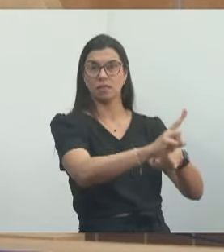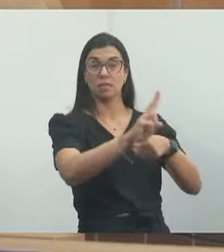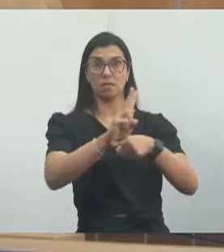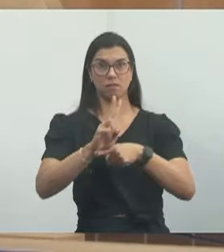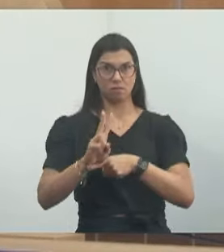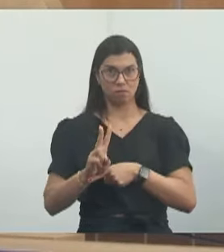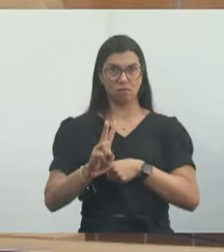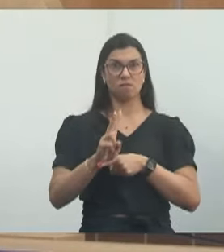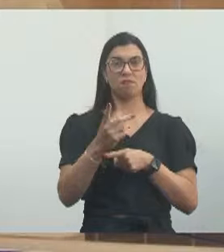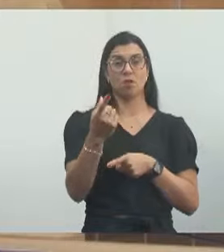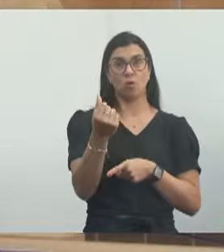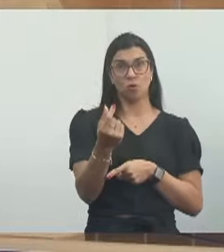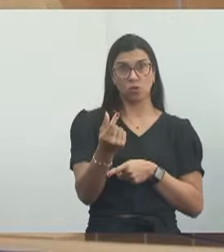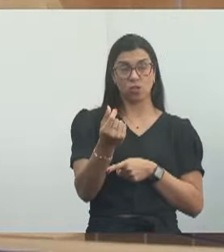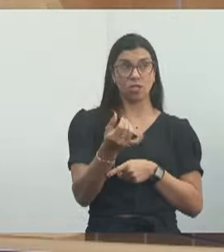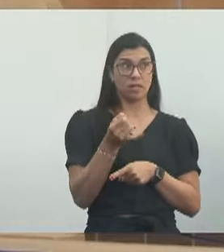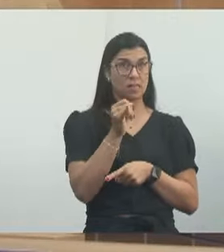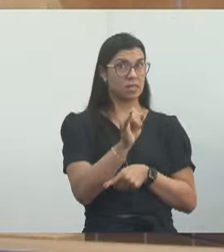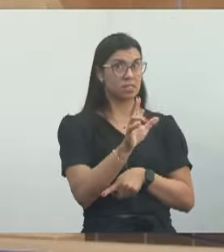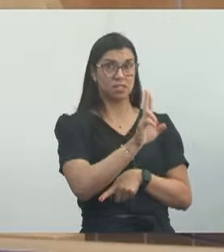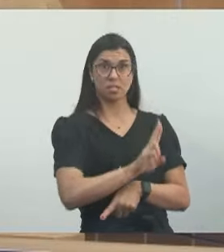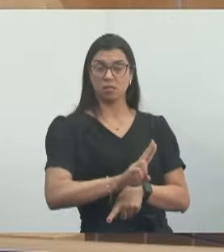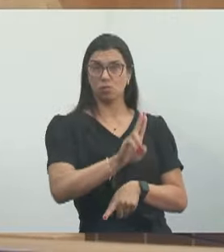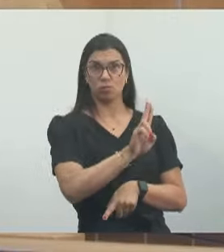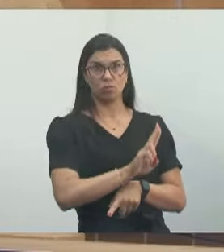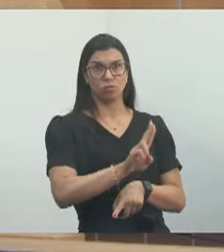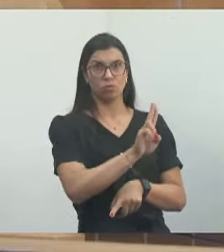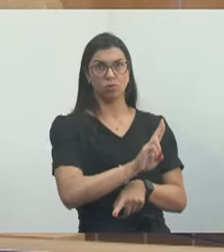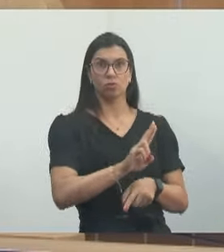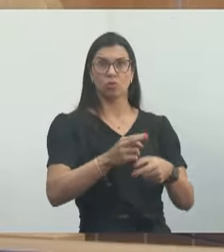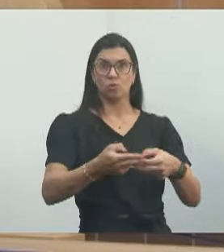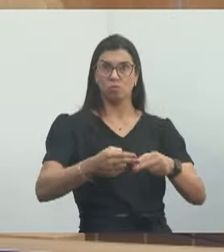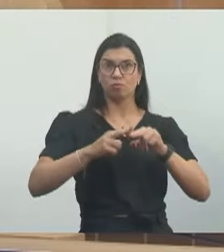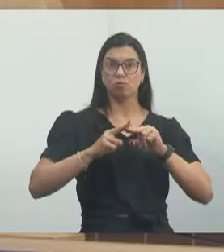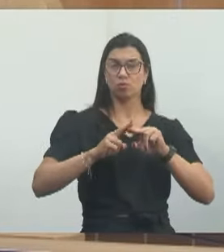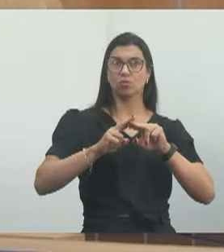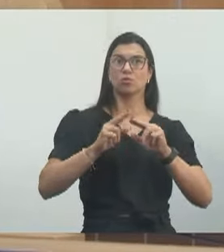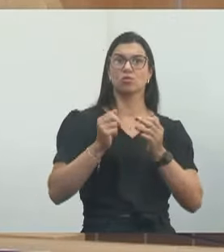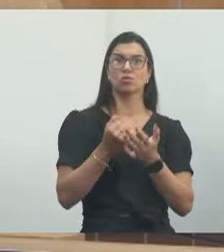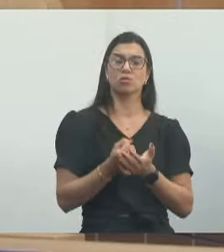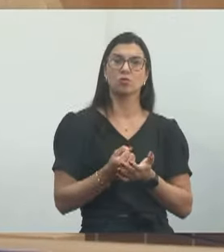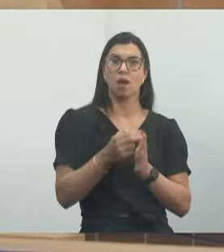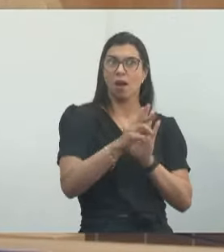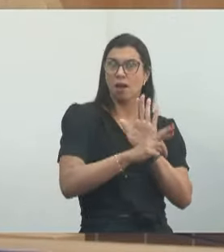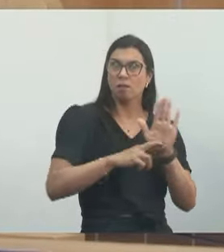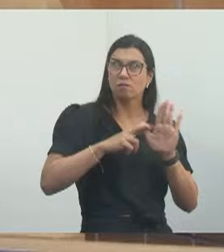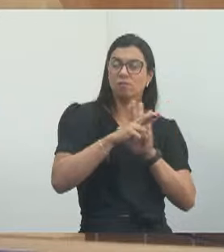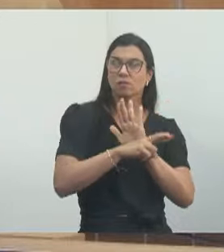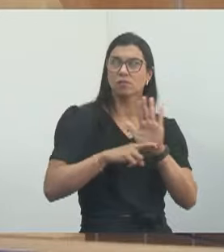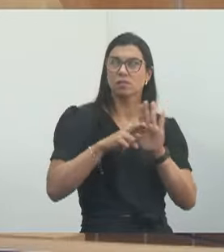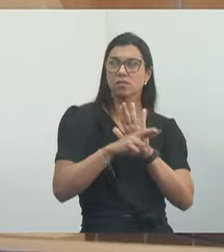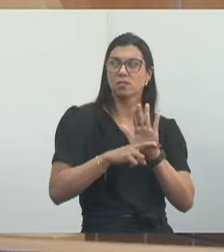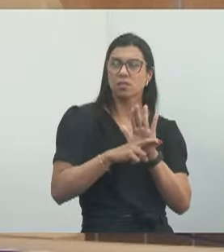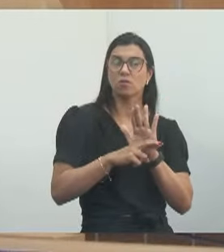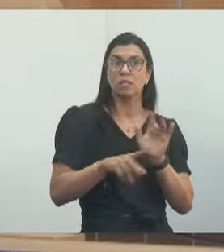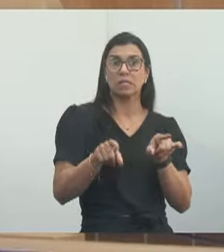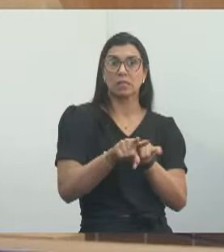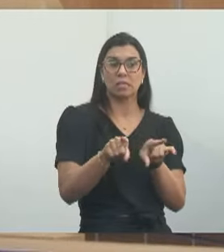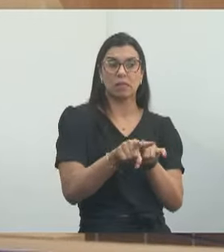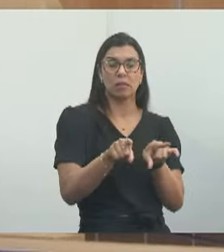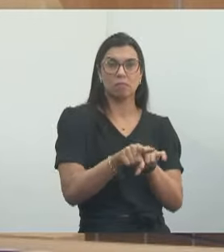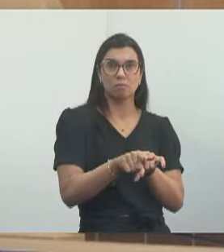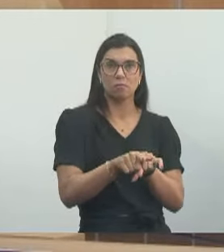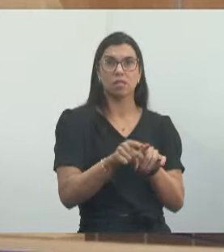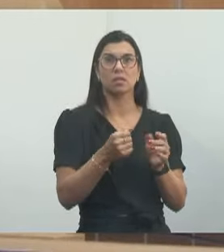comprovação inequívoca, conforme quadro demonstrativo da fiscalização, e a fundação